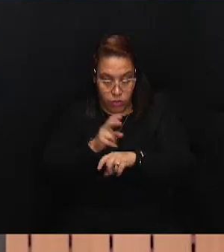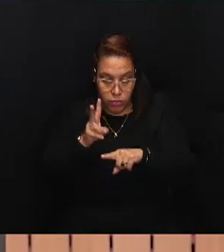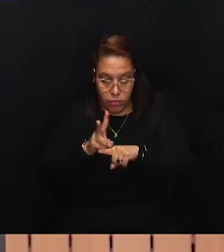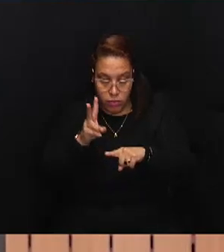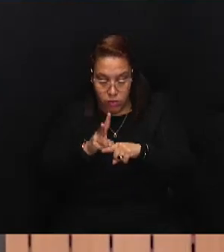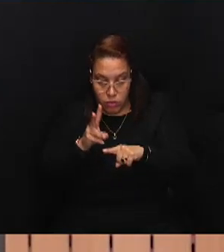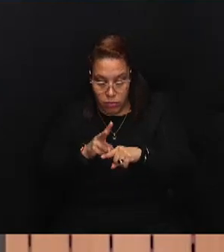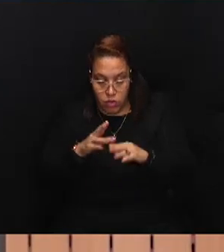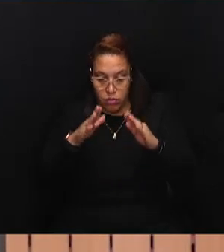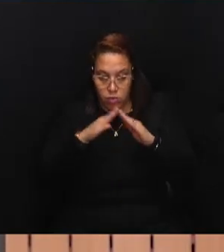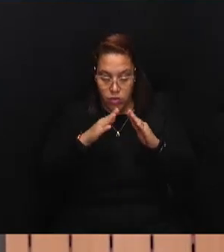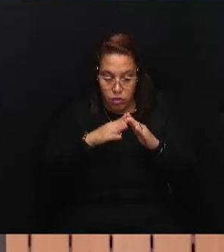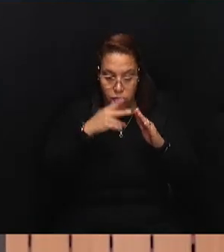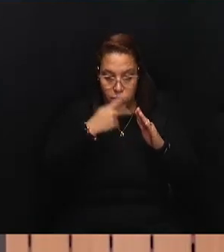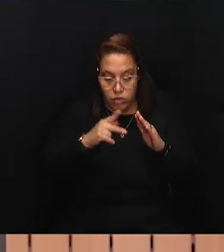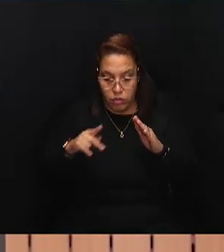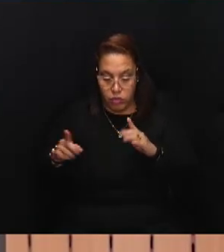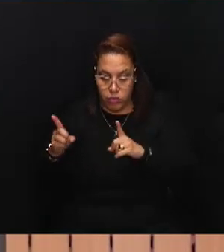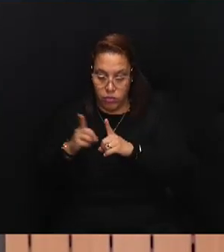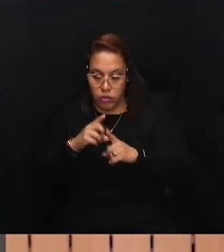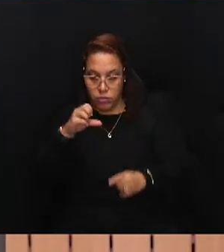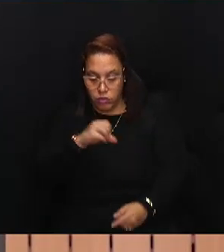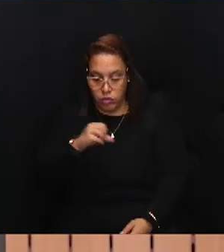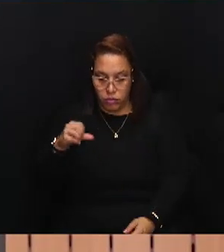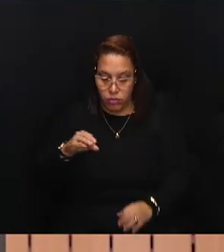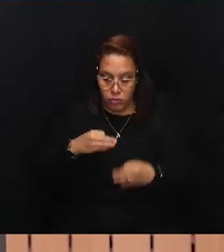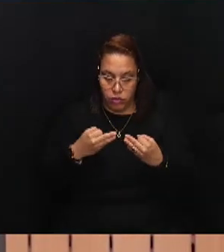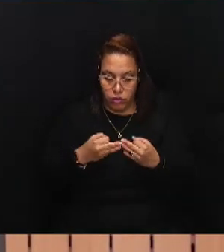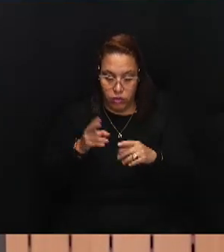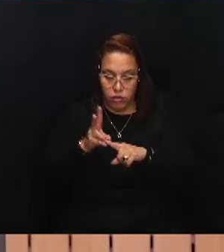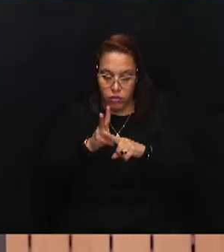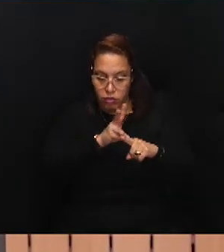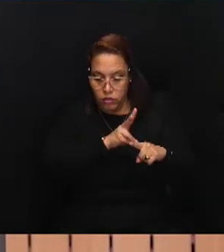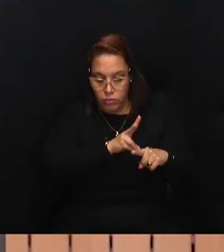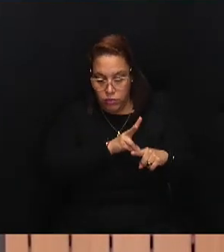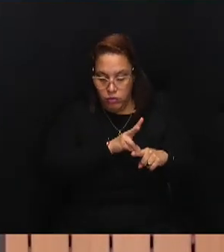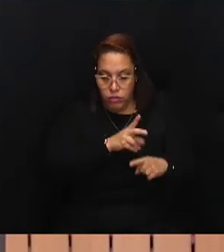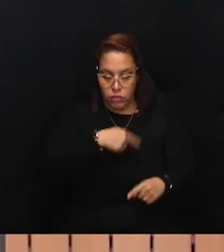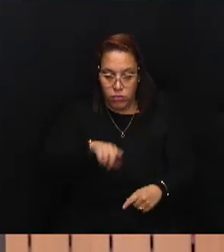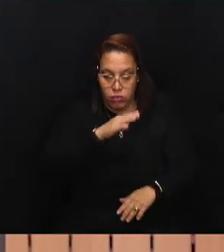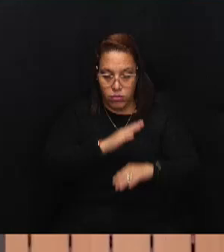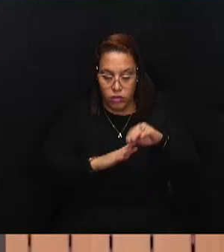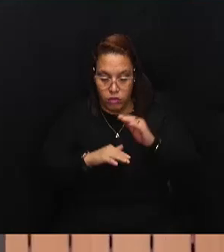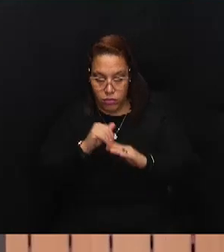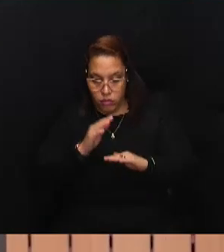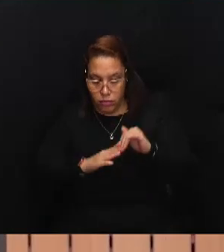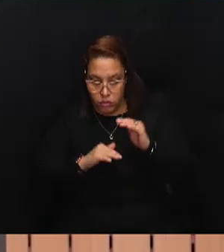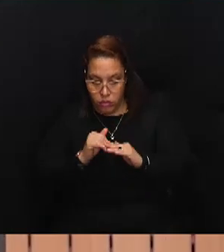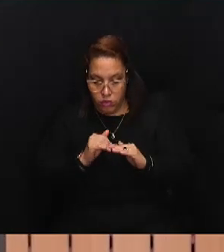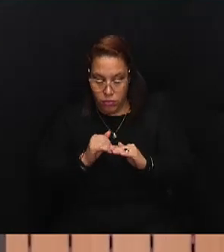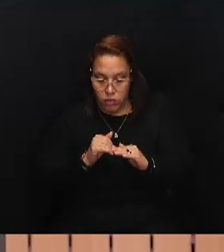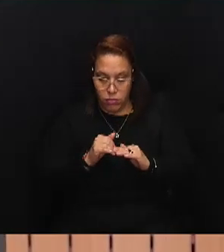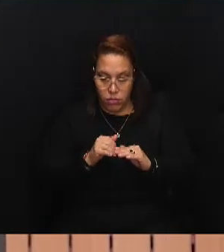são 99 famílias que estão sendo atendidas por esse serviço. A assistente social